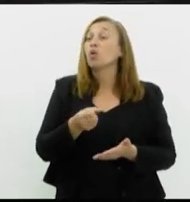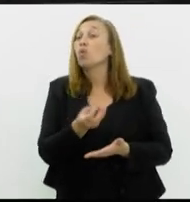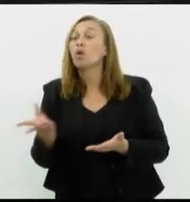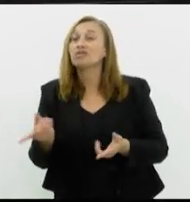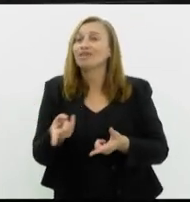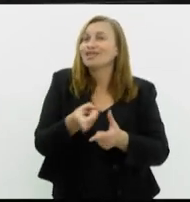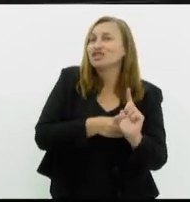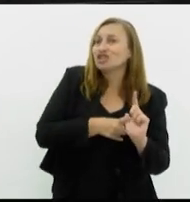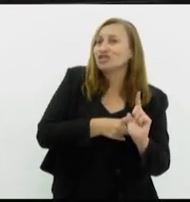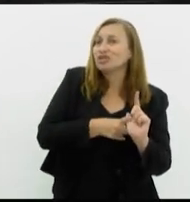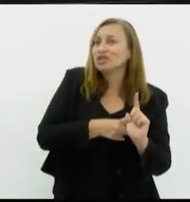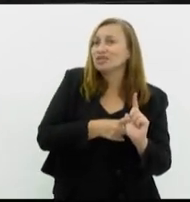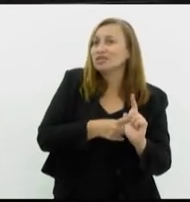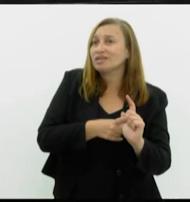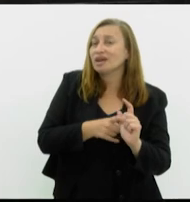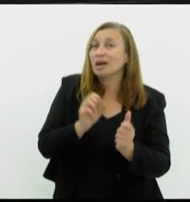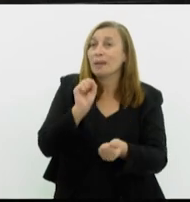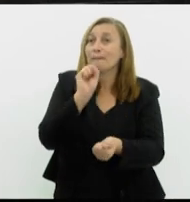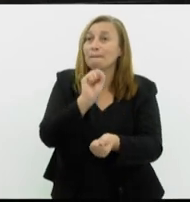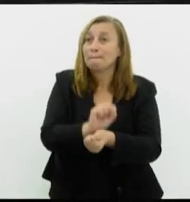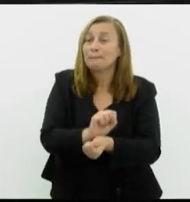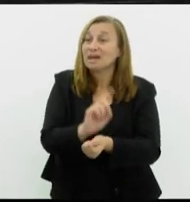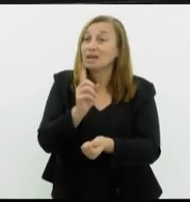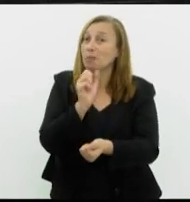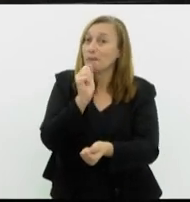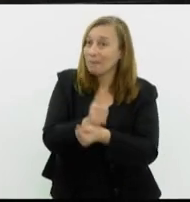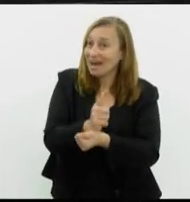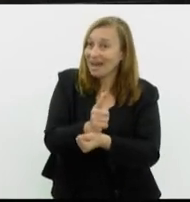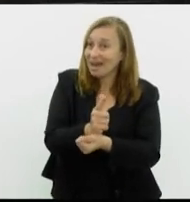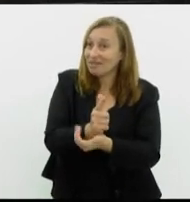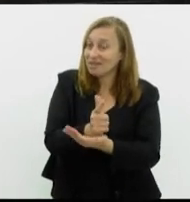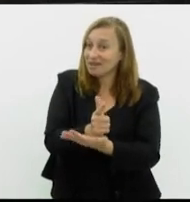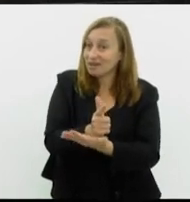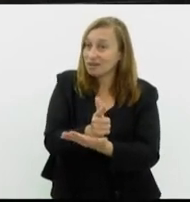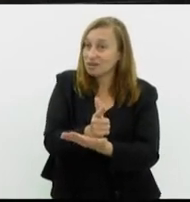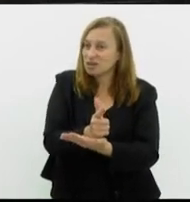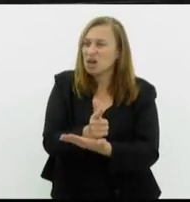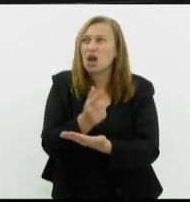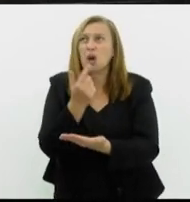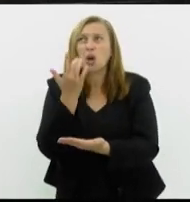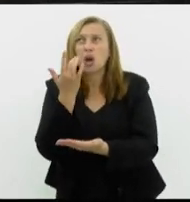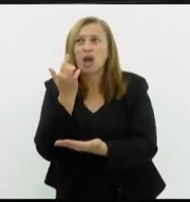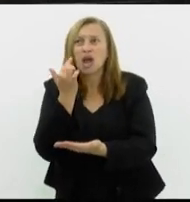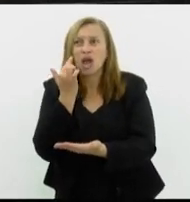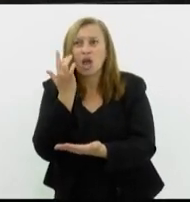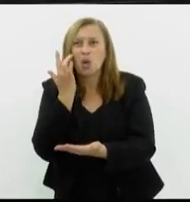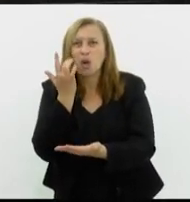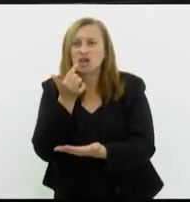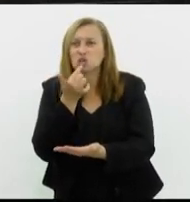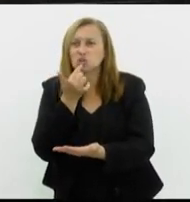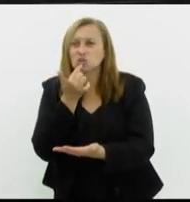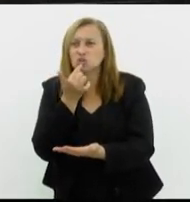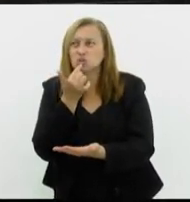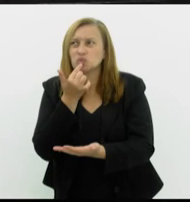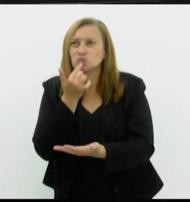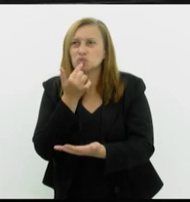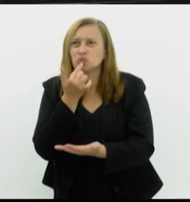ela ficaria suspensa, sem pagá-la, salvo erro de memória, por